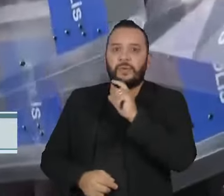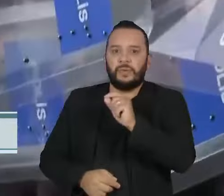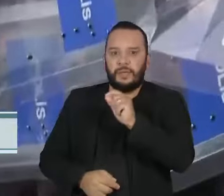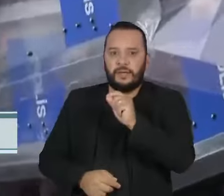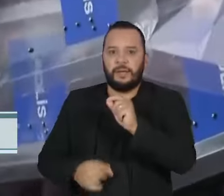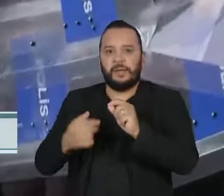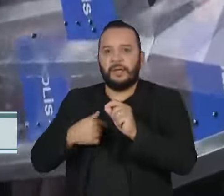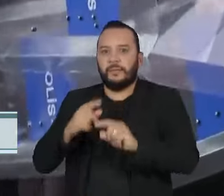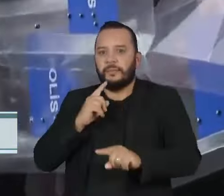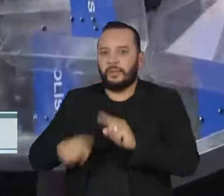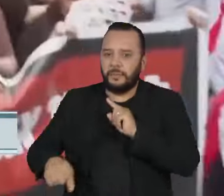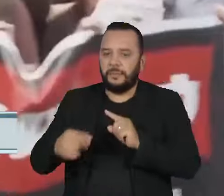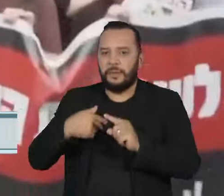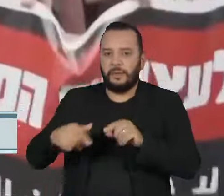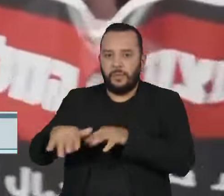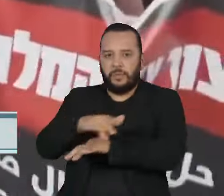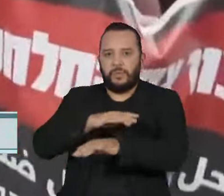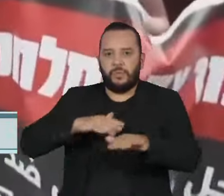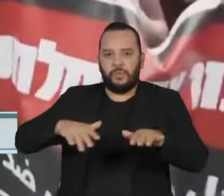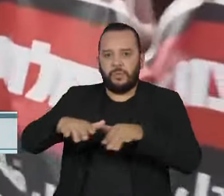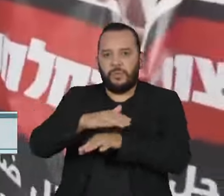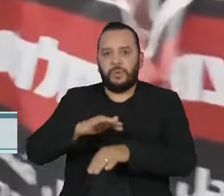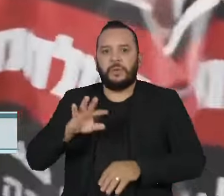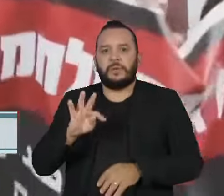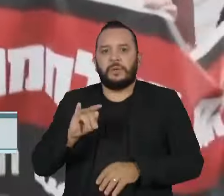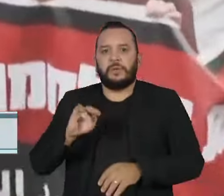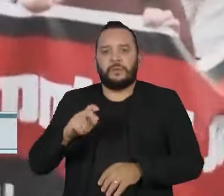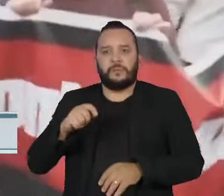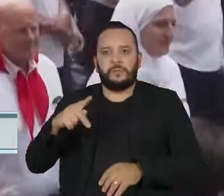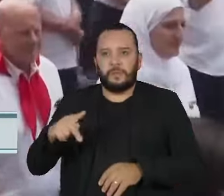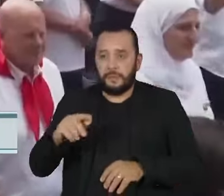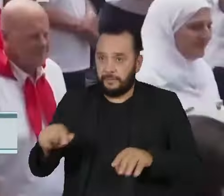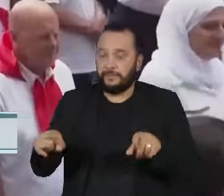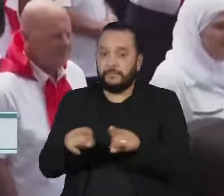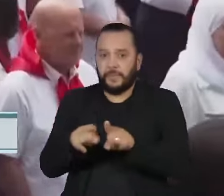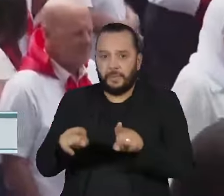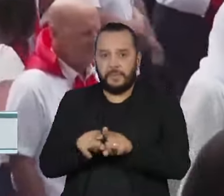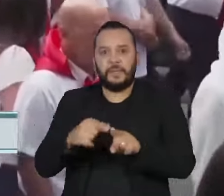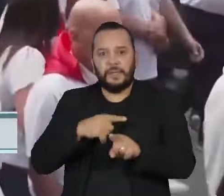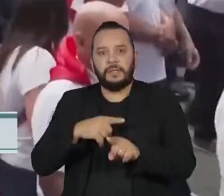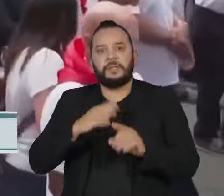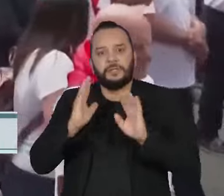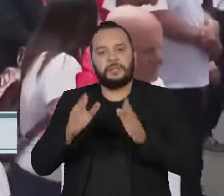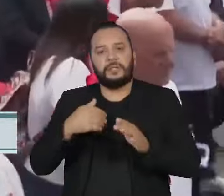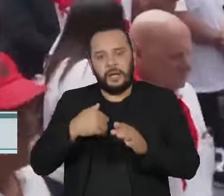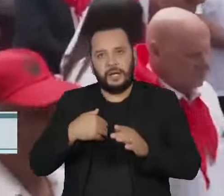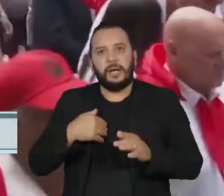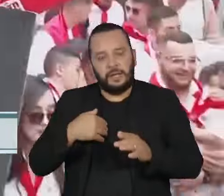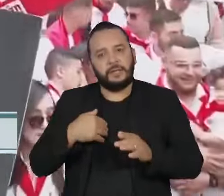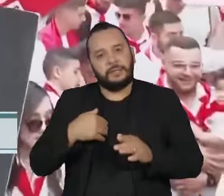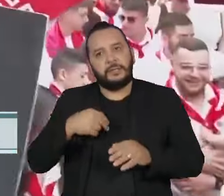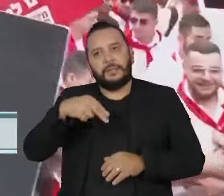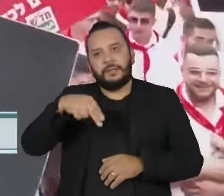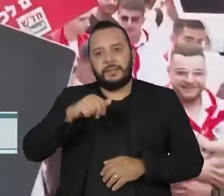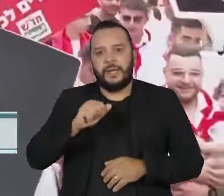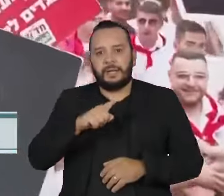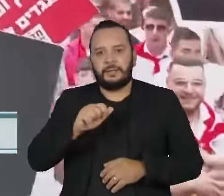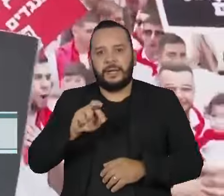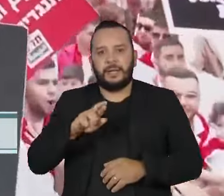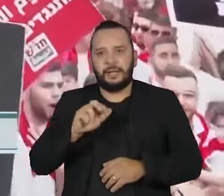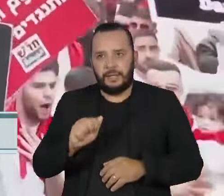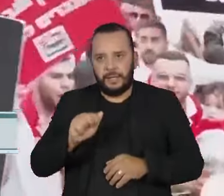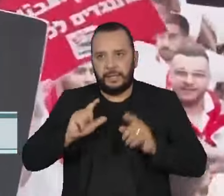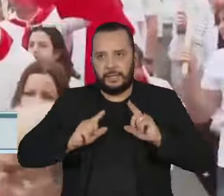proibiu aglomerações no local. Em Nazaré, a maior cidade árabe de Israel e onde Jesus passou a maior parte da vida, segundo